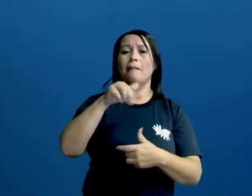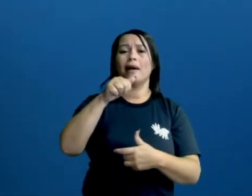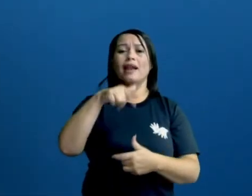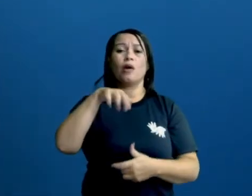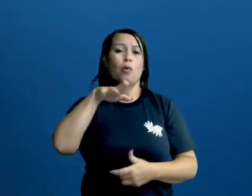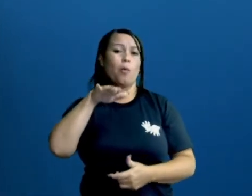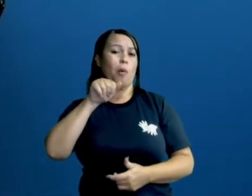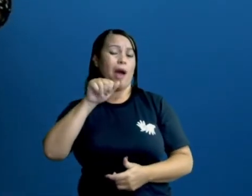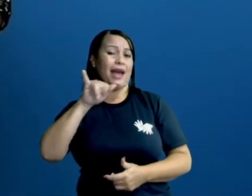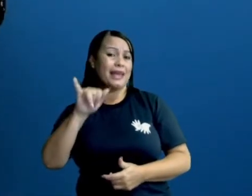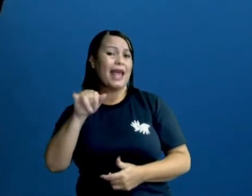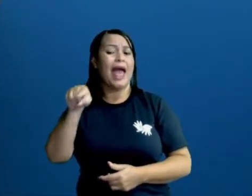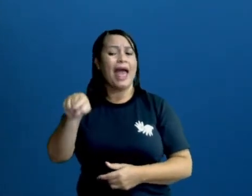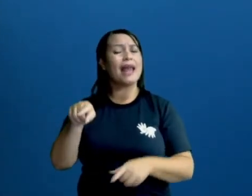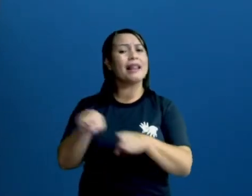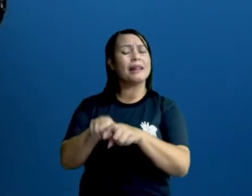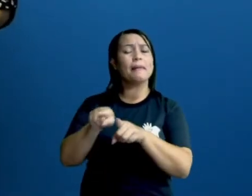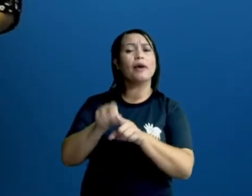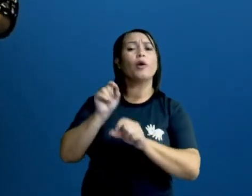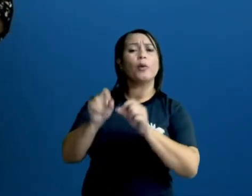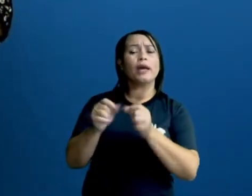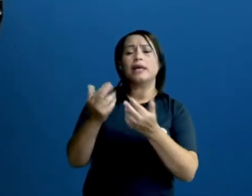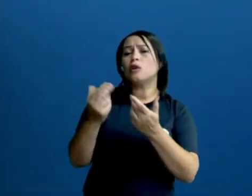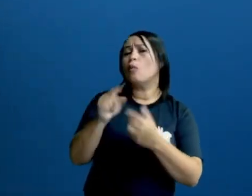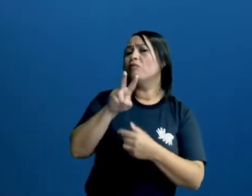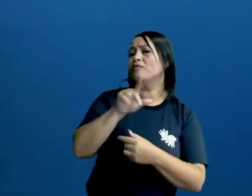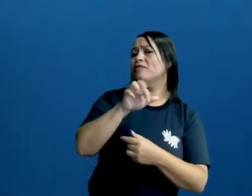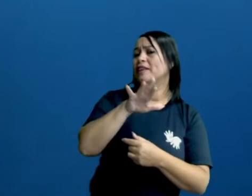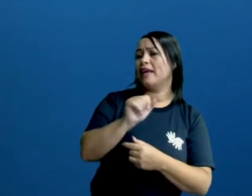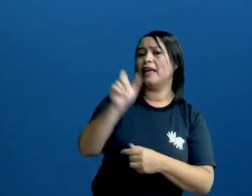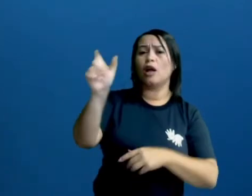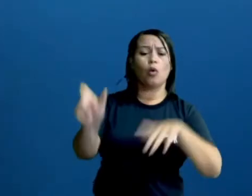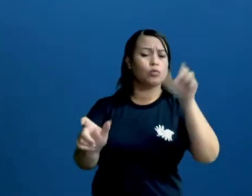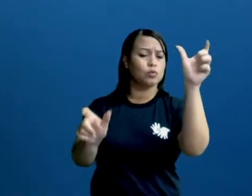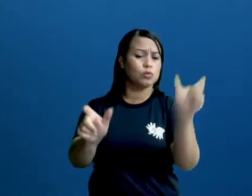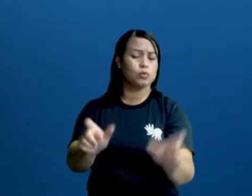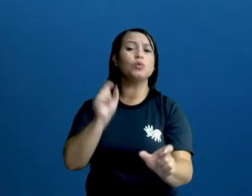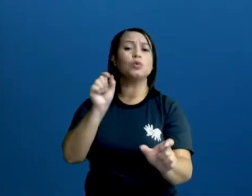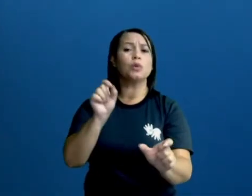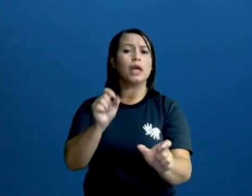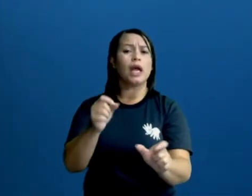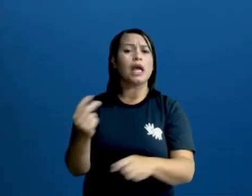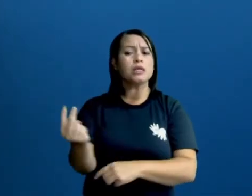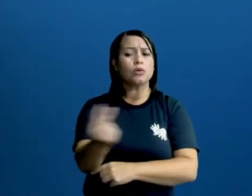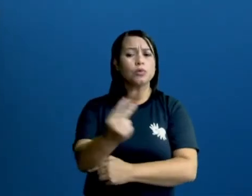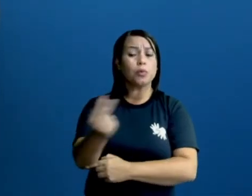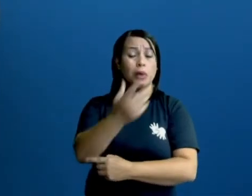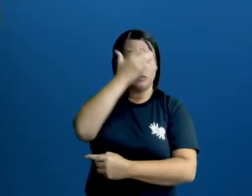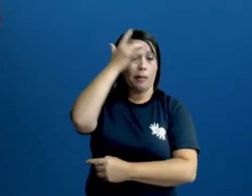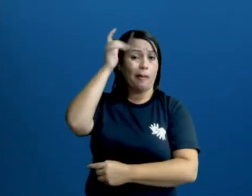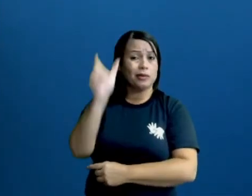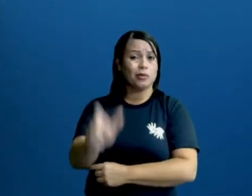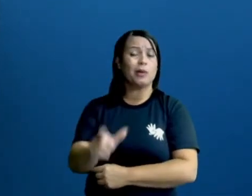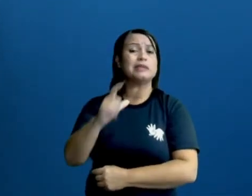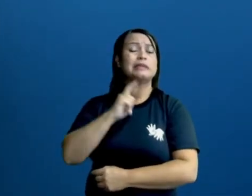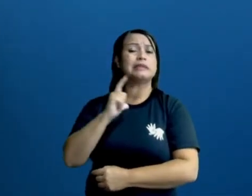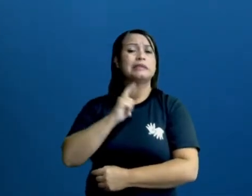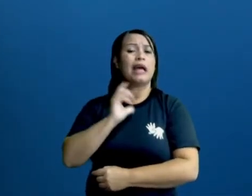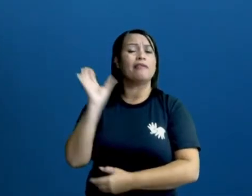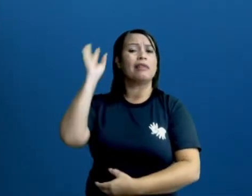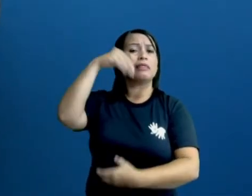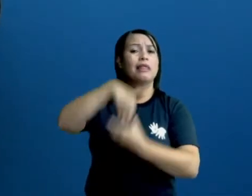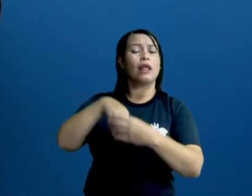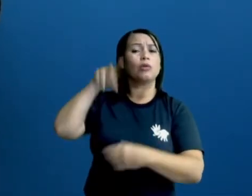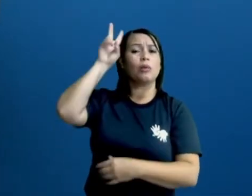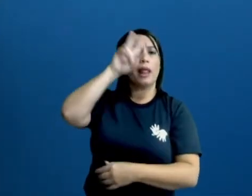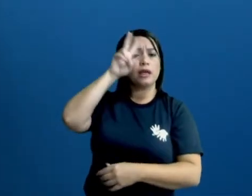como João Fernandes Vieira, como figuras que trouxeram, que traçaram dentro da